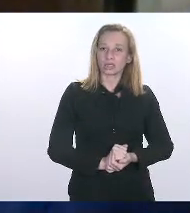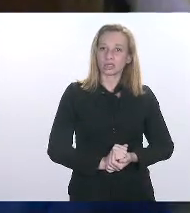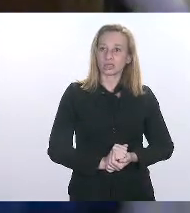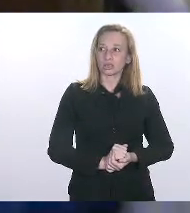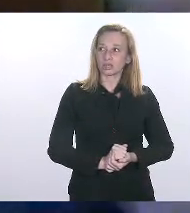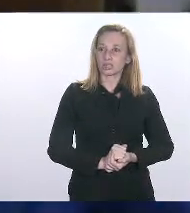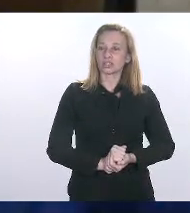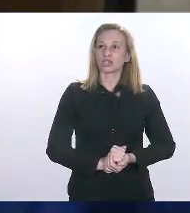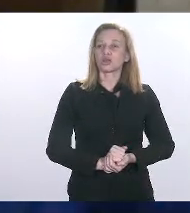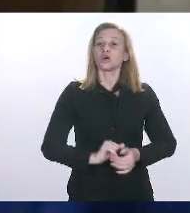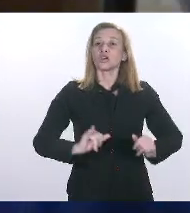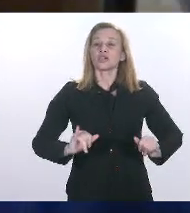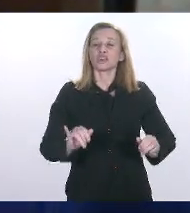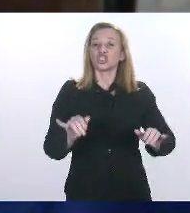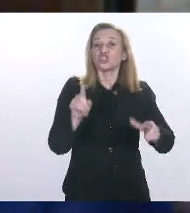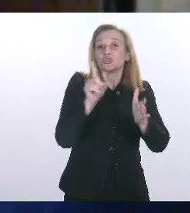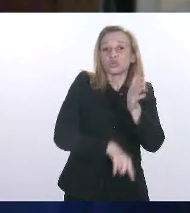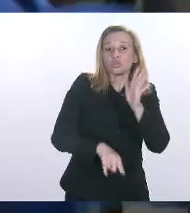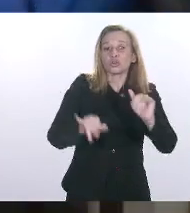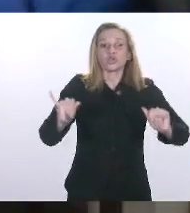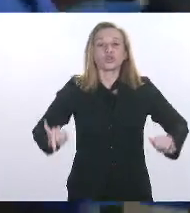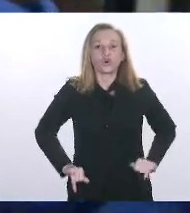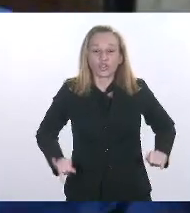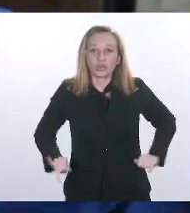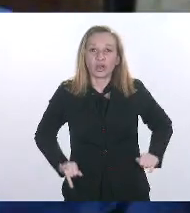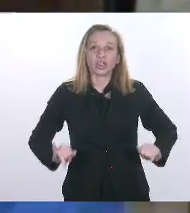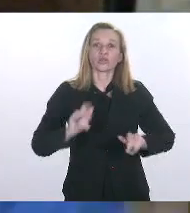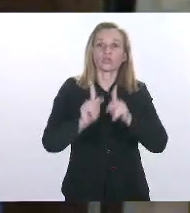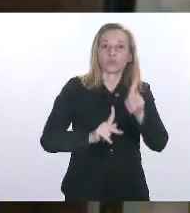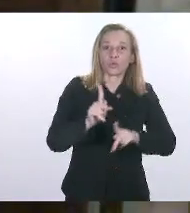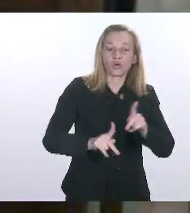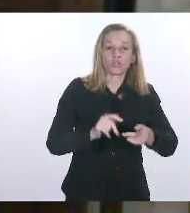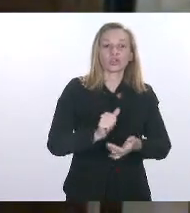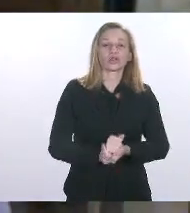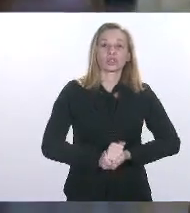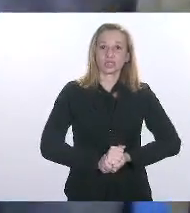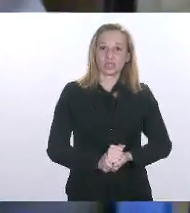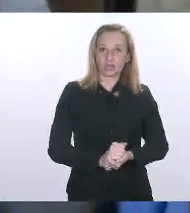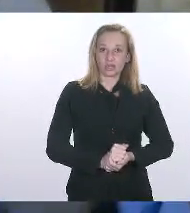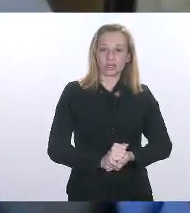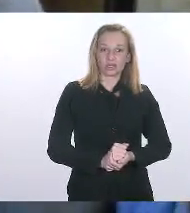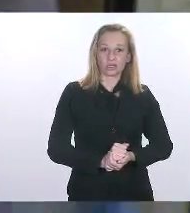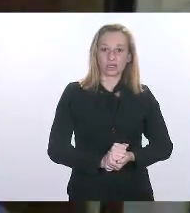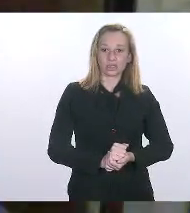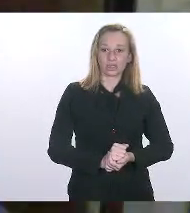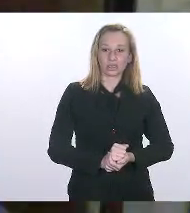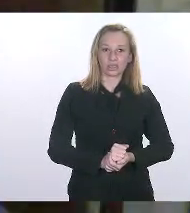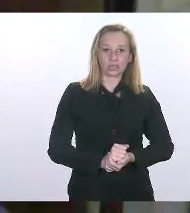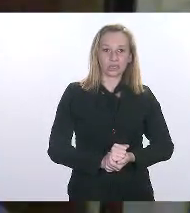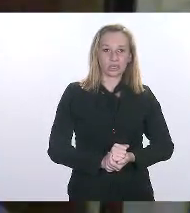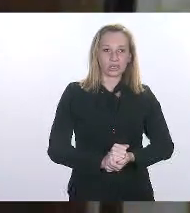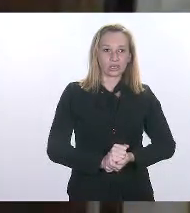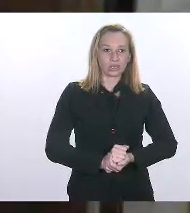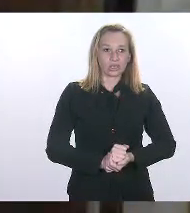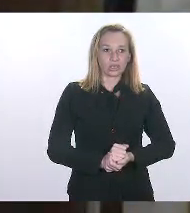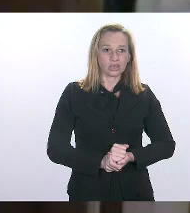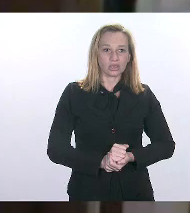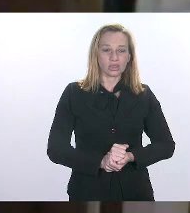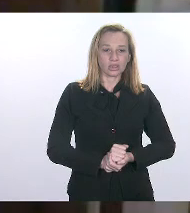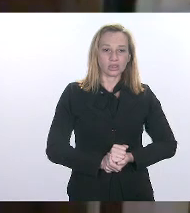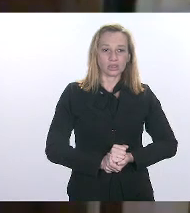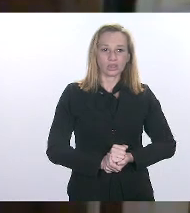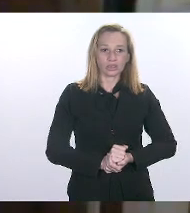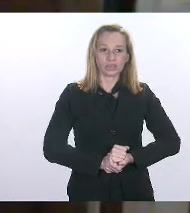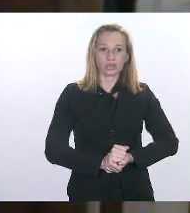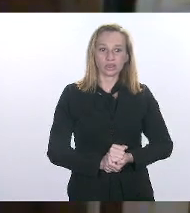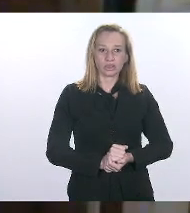minorar o sofrimento da população, combatendo a pobreza. Então, o fundo está criado exatamente para